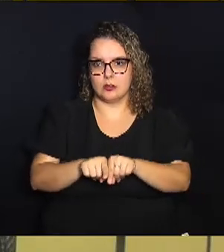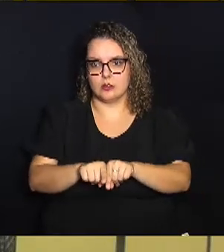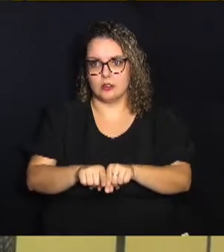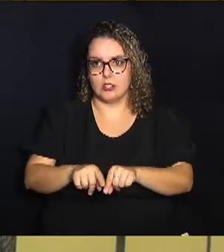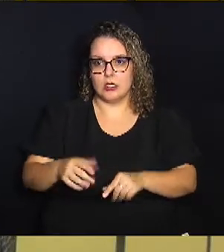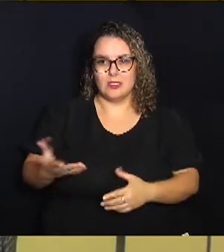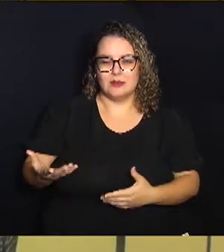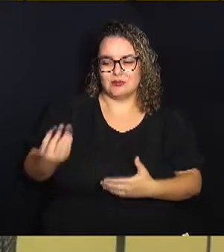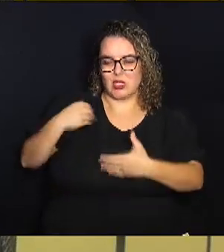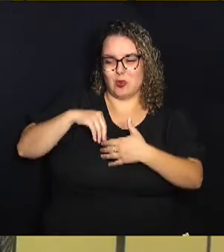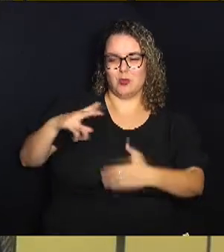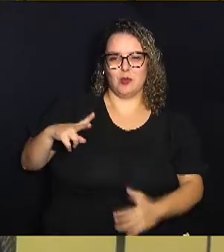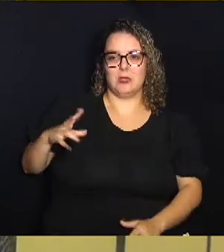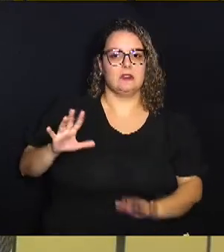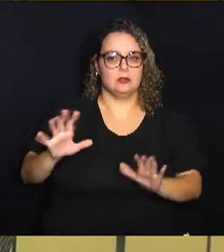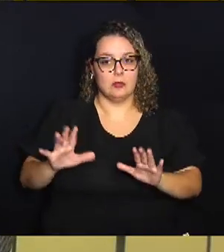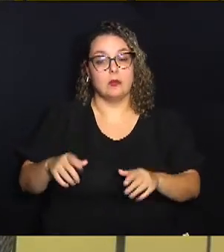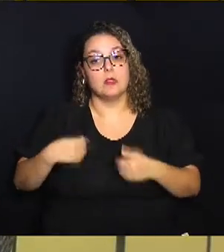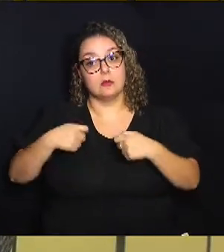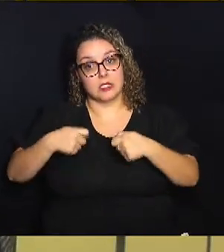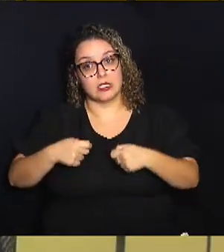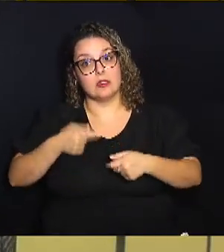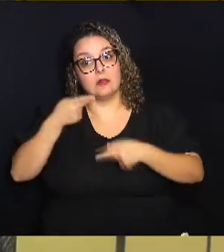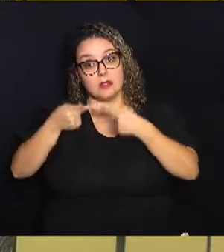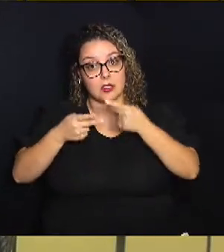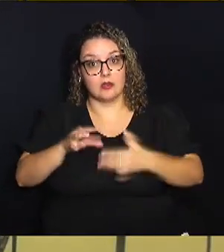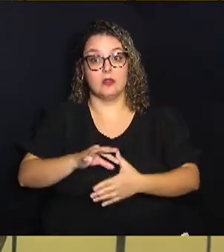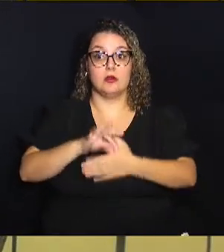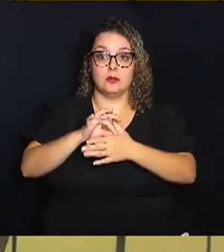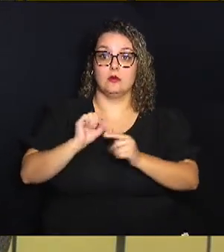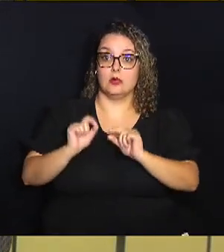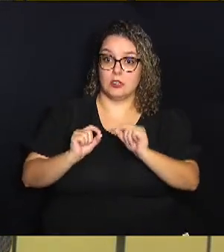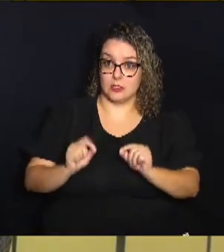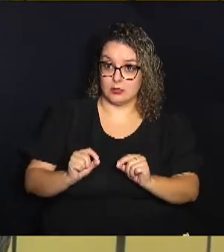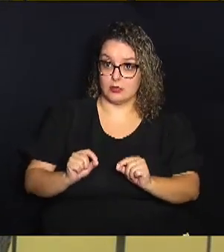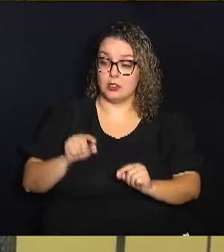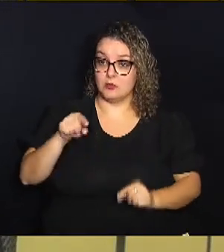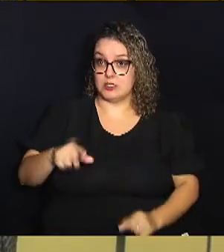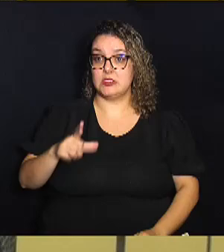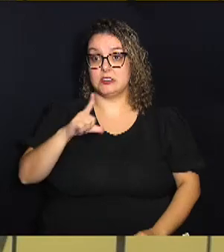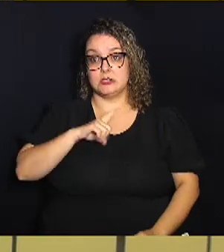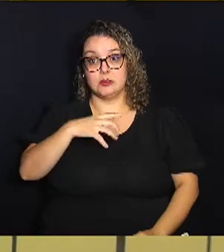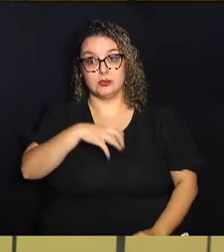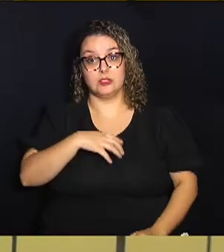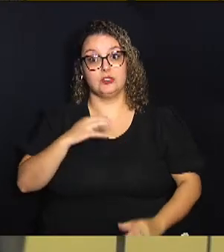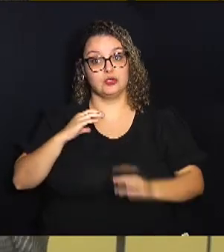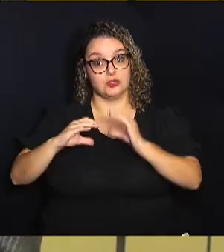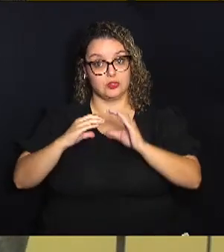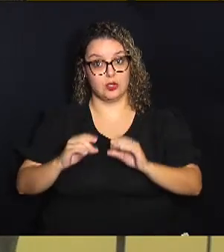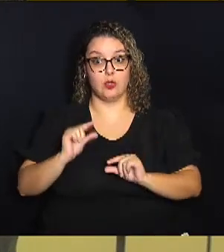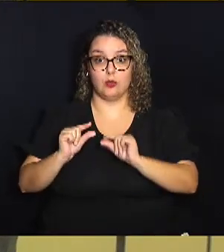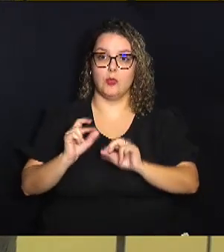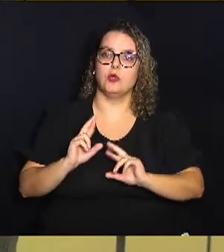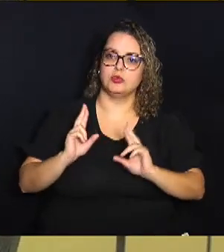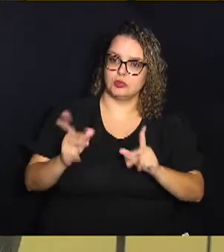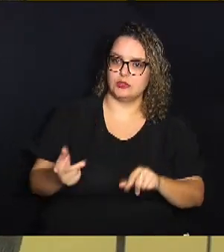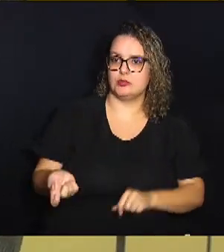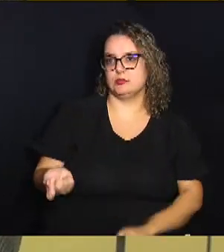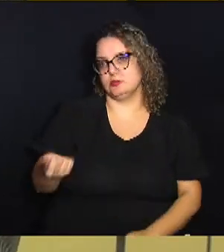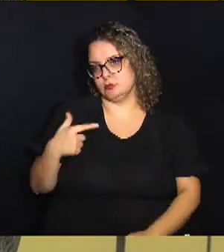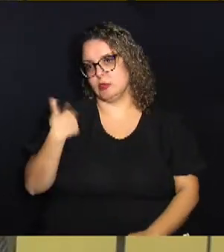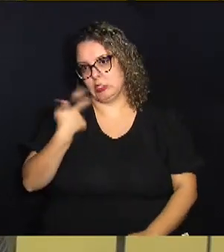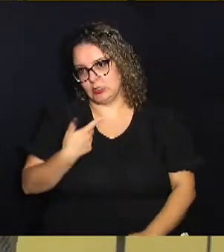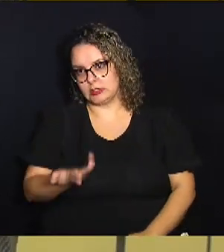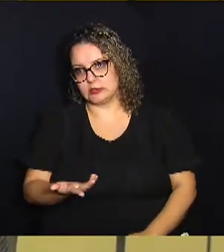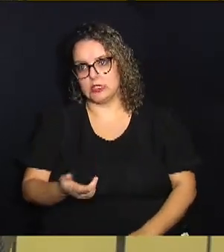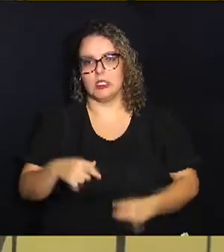pessoal, mas também a gente precisa falar com a liderança de que o quê? Você tem uma forma hoje de se comunicar que é um pouco diferente da nossa época. Tá.